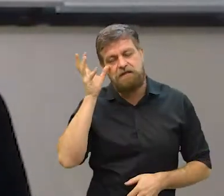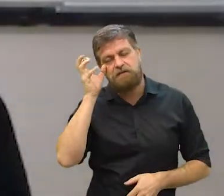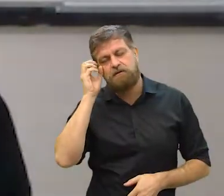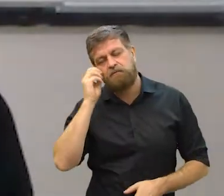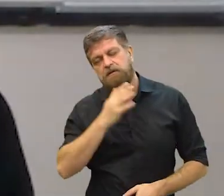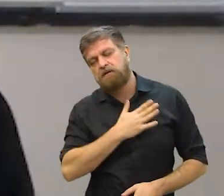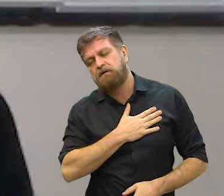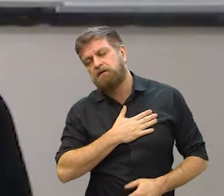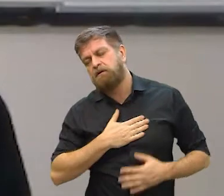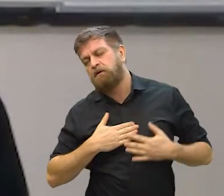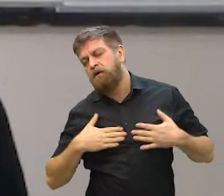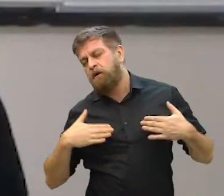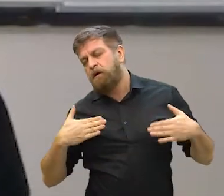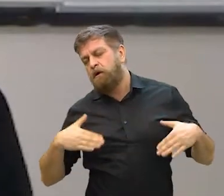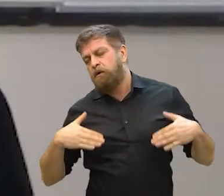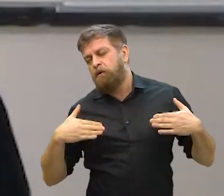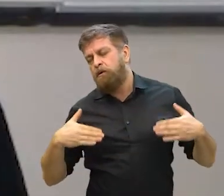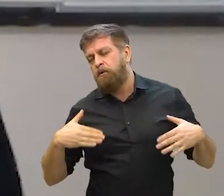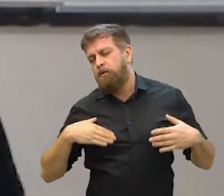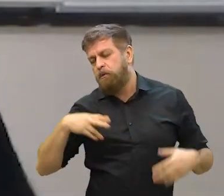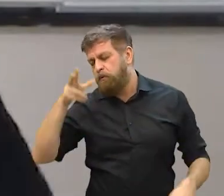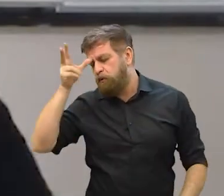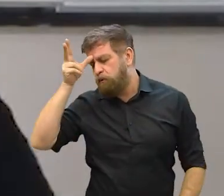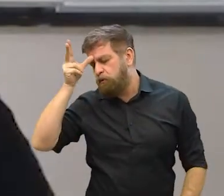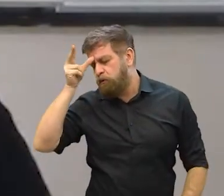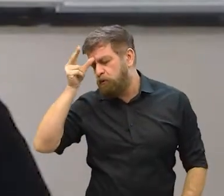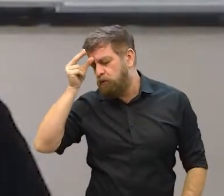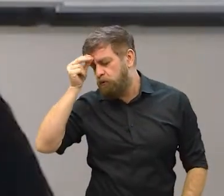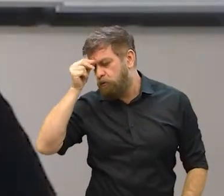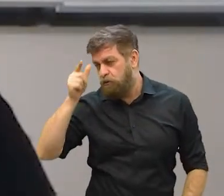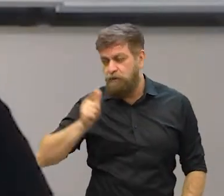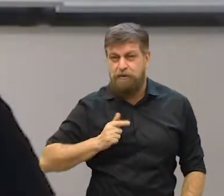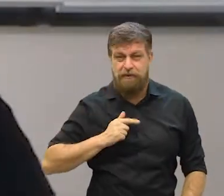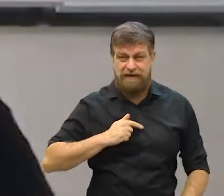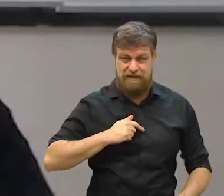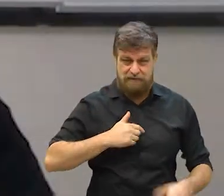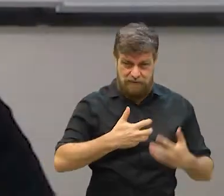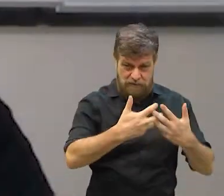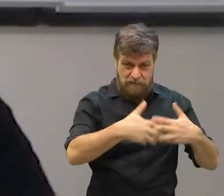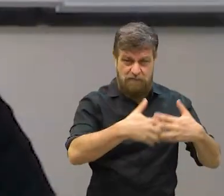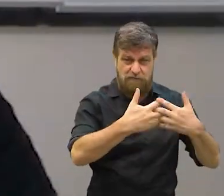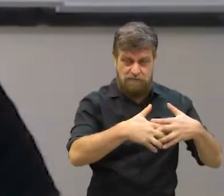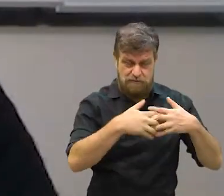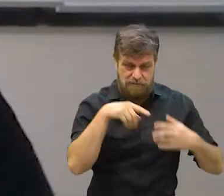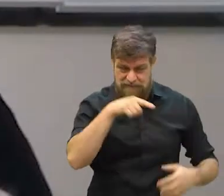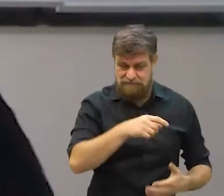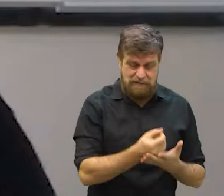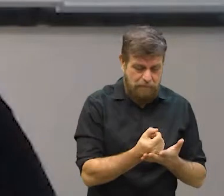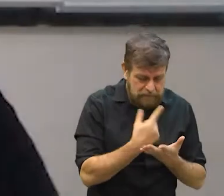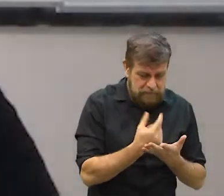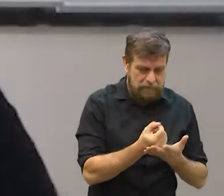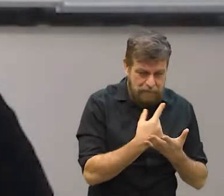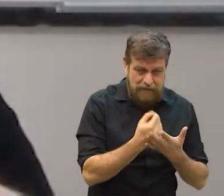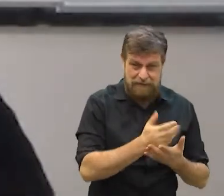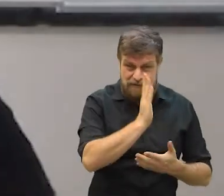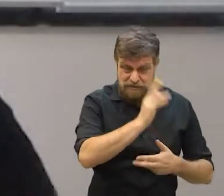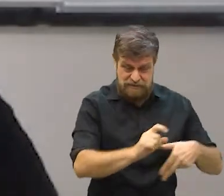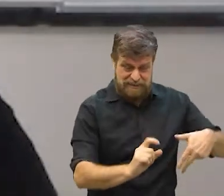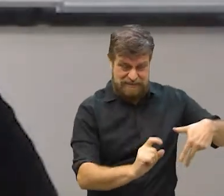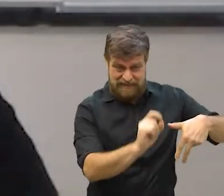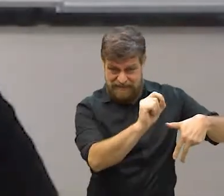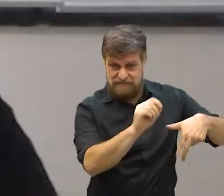Então, eles têm uma ação não só em efeitos colaterais do tratamento, como também em